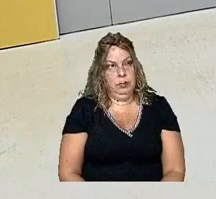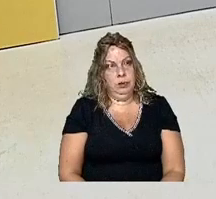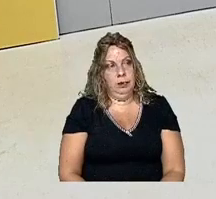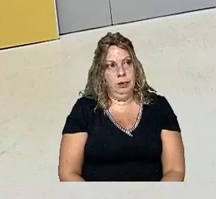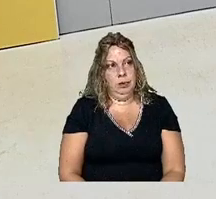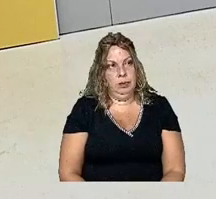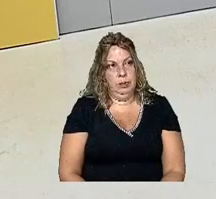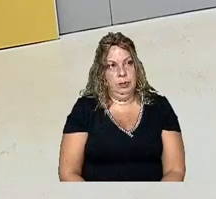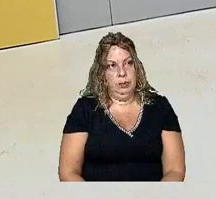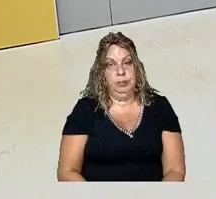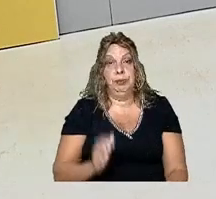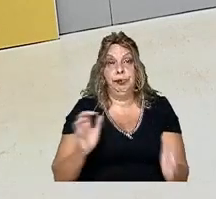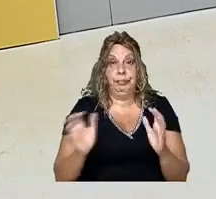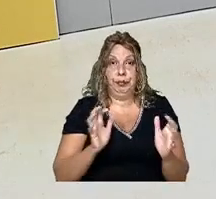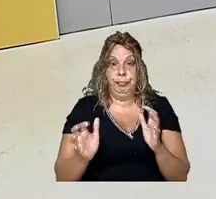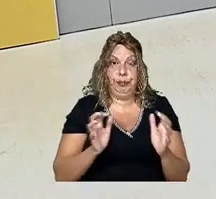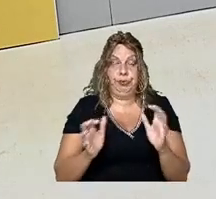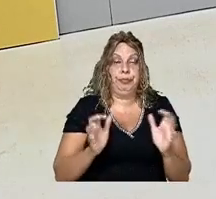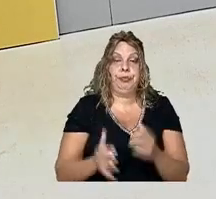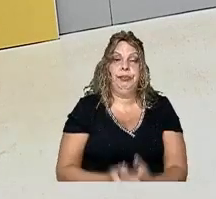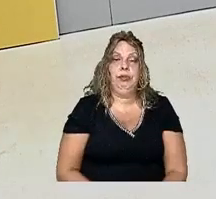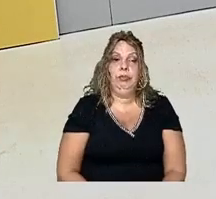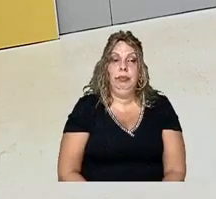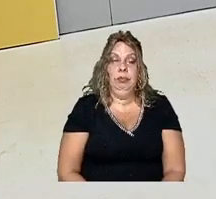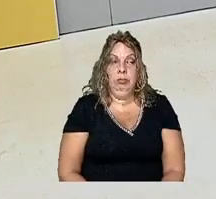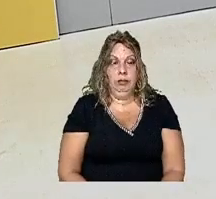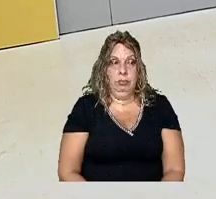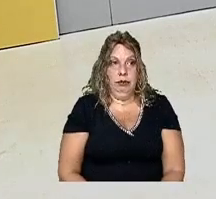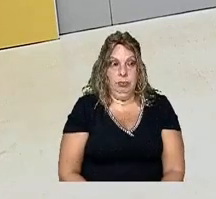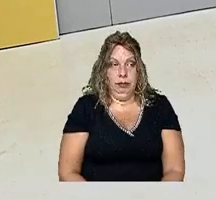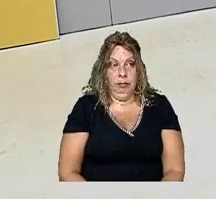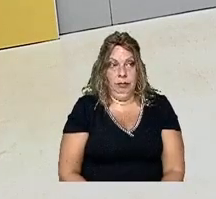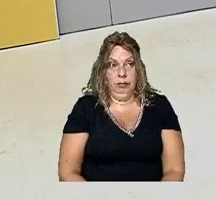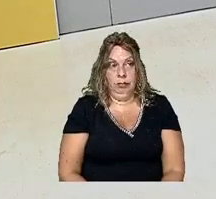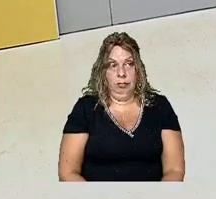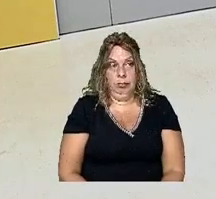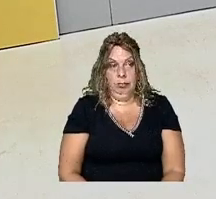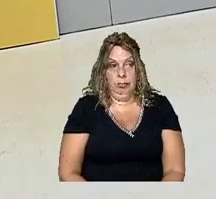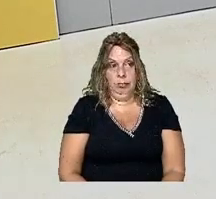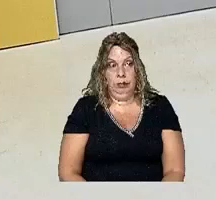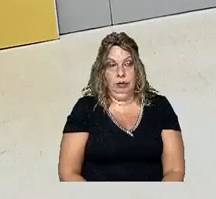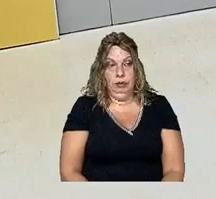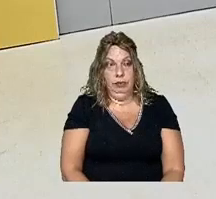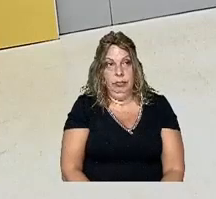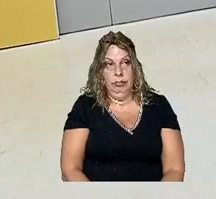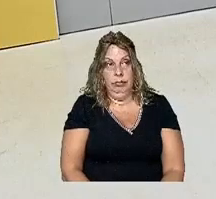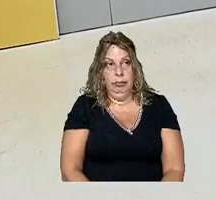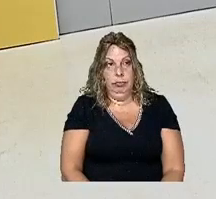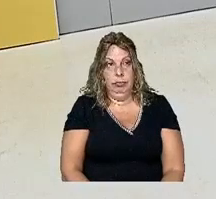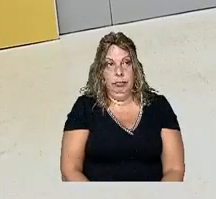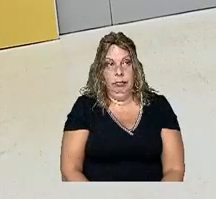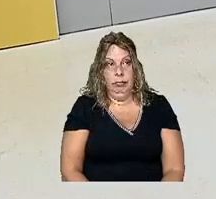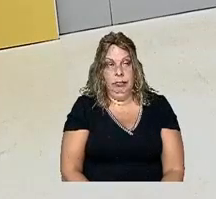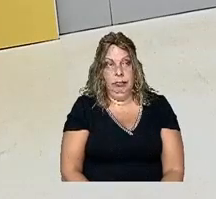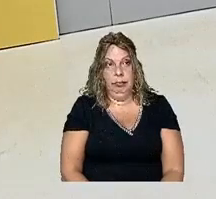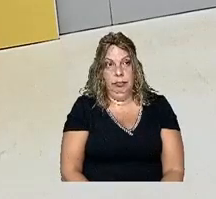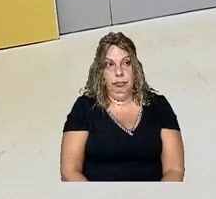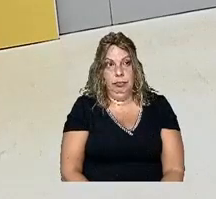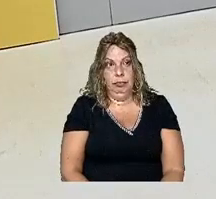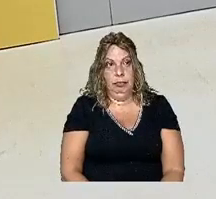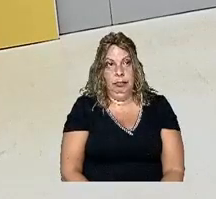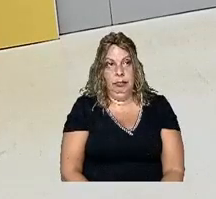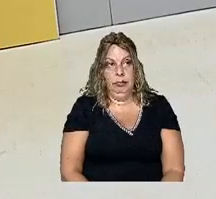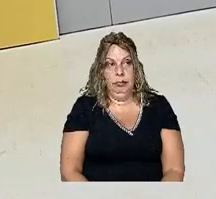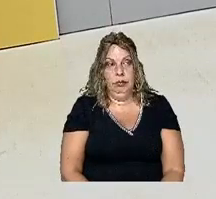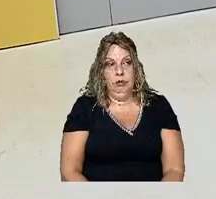ligar a sorteadora e ligar a emoção. Já vou lá pro Insta do Caju Cap, porque eu tô gostando do negócio lá, tá movimentado, viu,